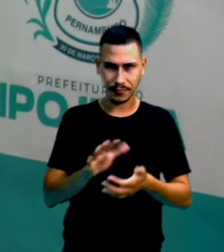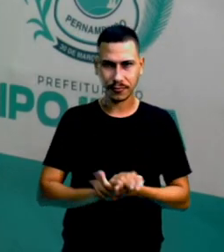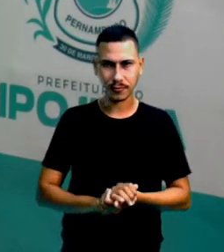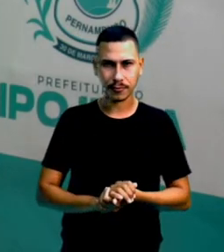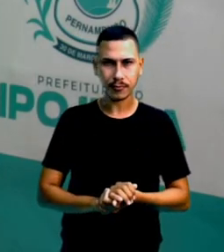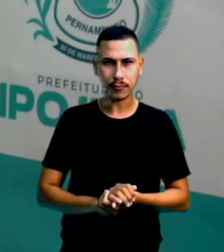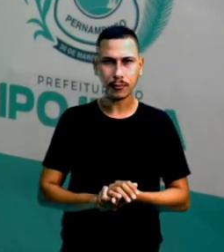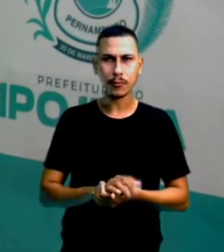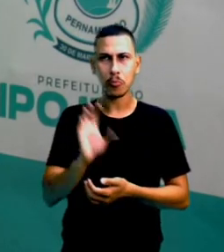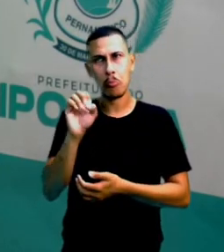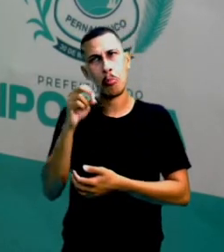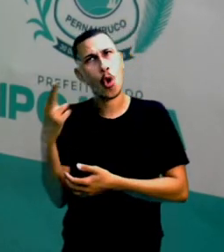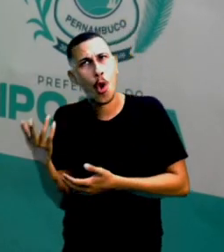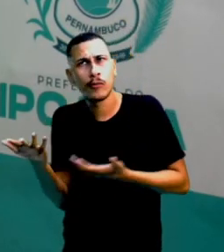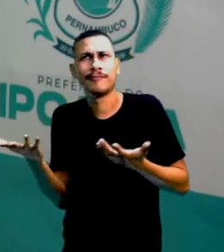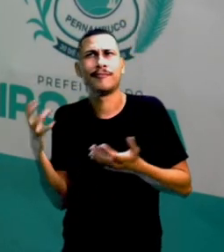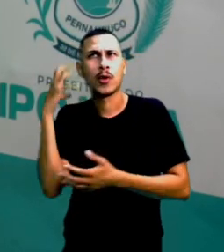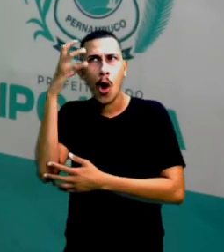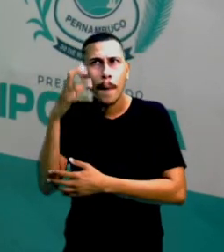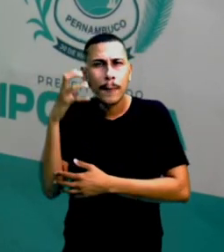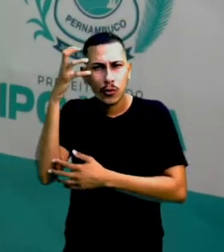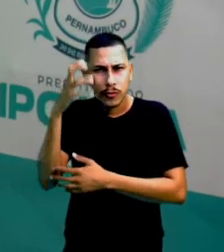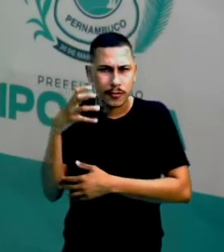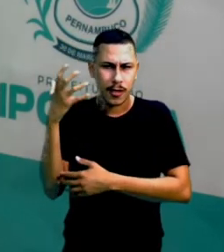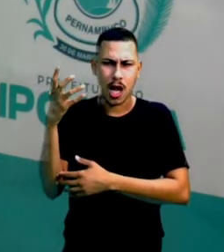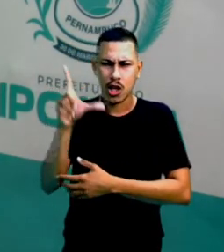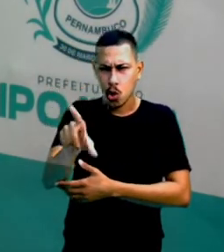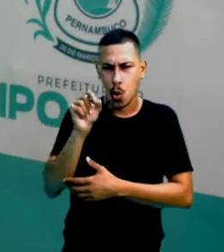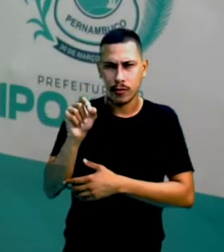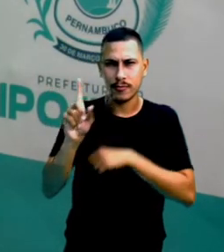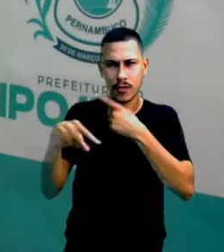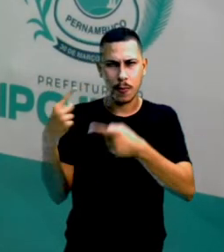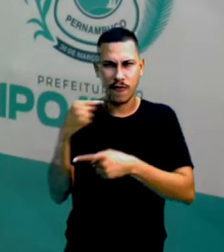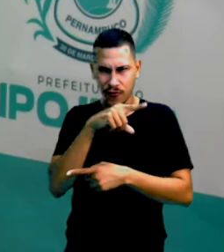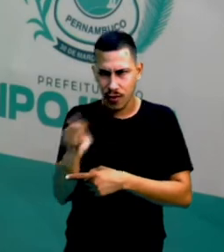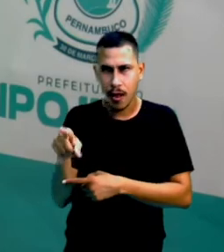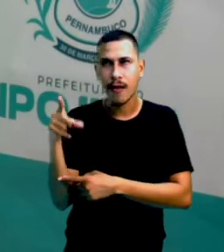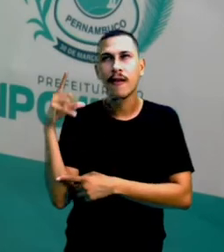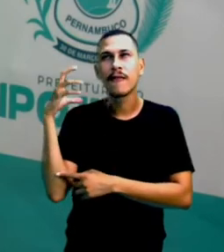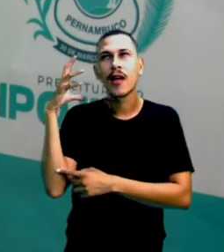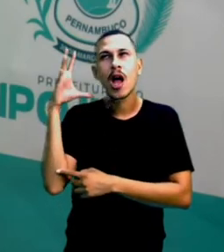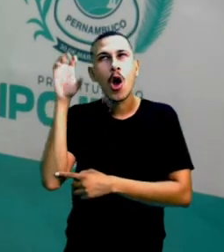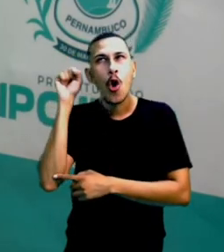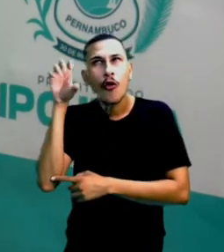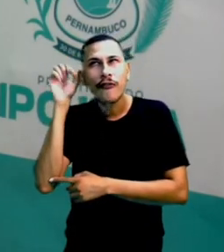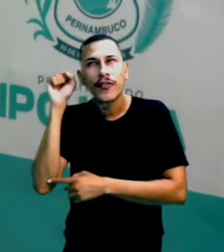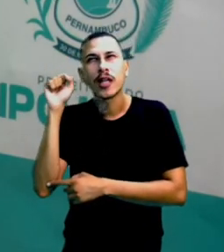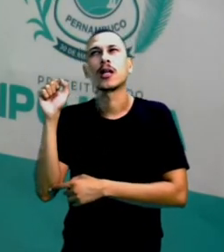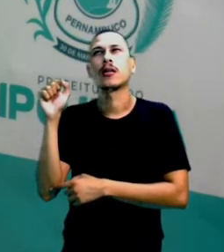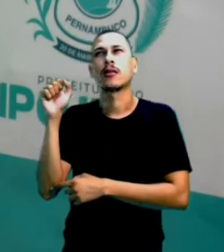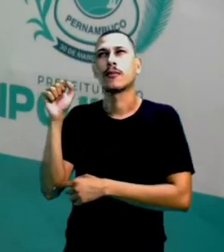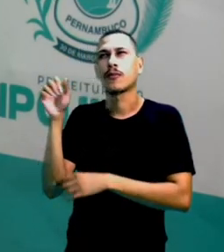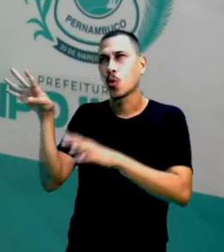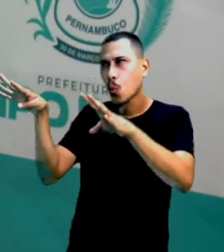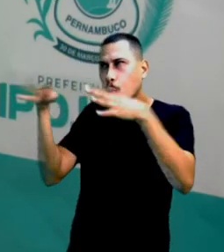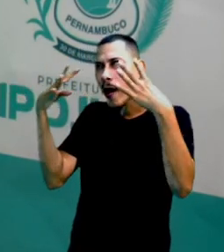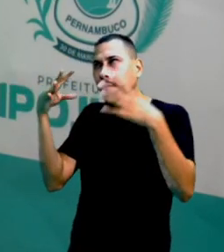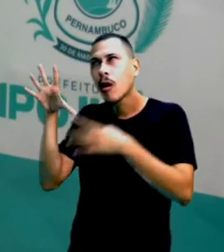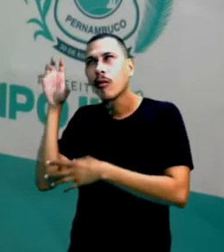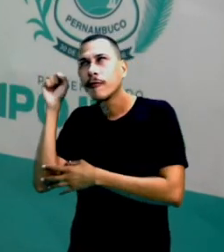há uns essa música e depois você vai e mais atenção